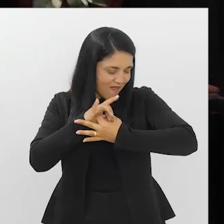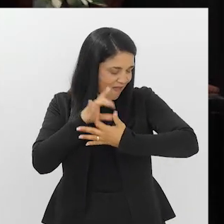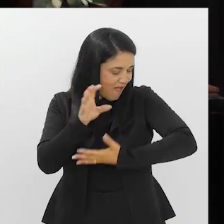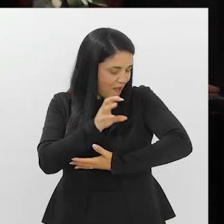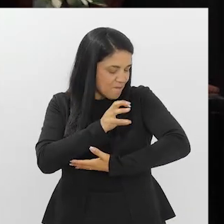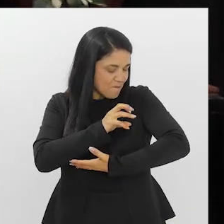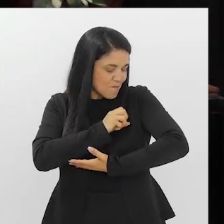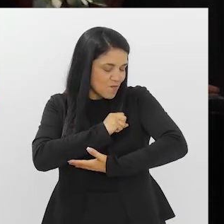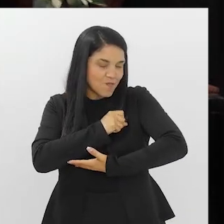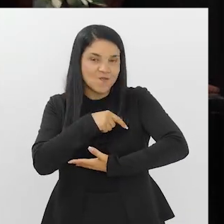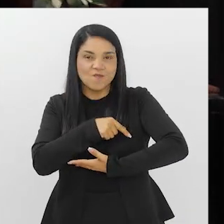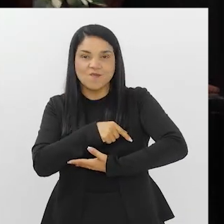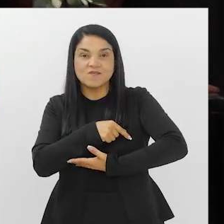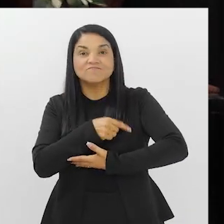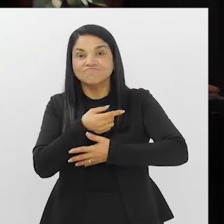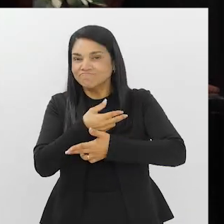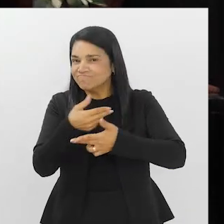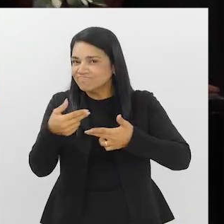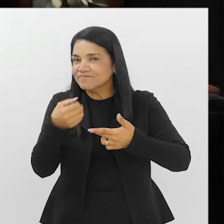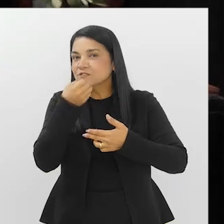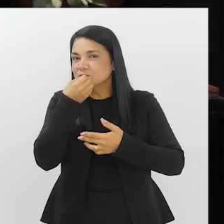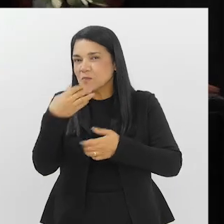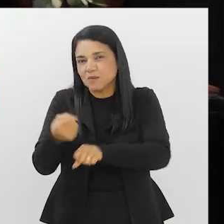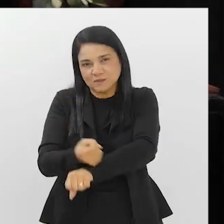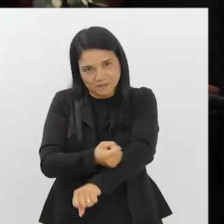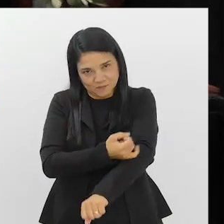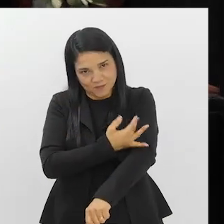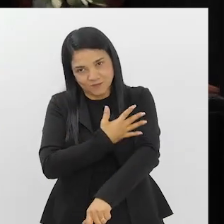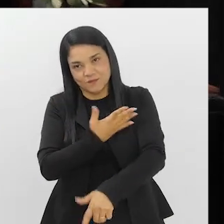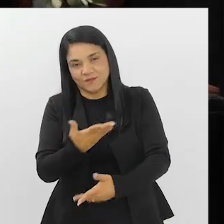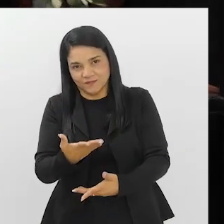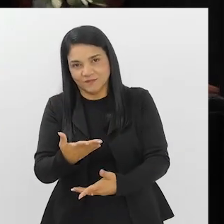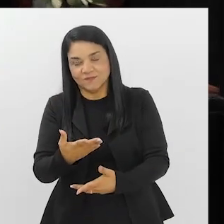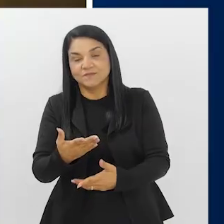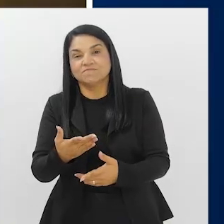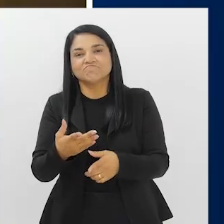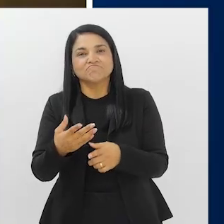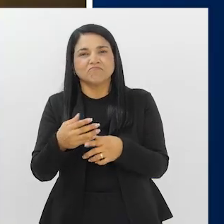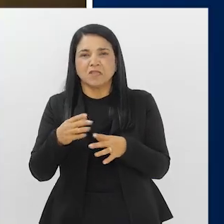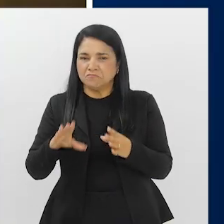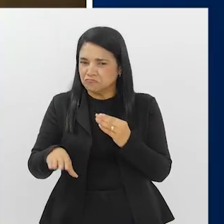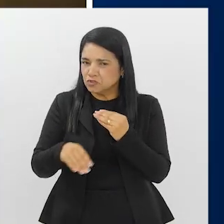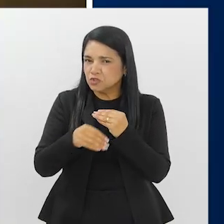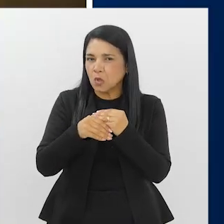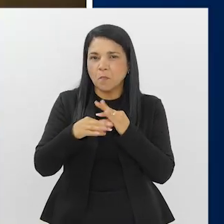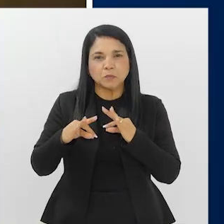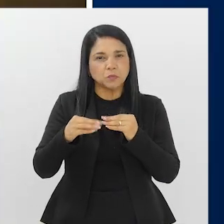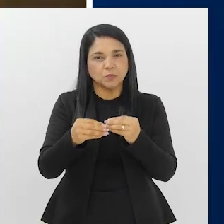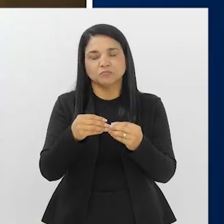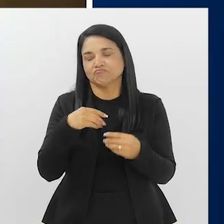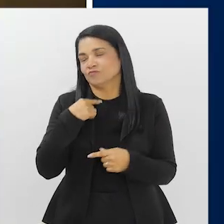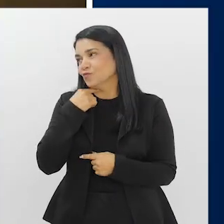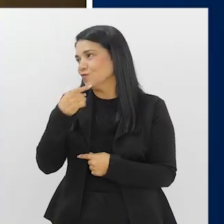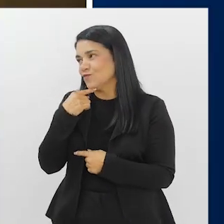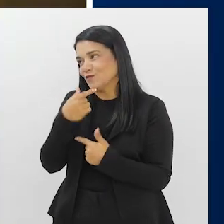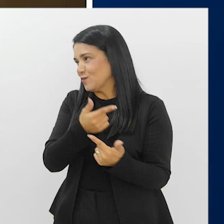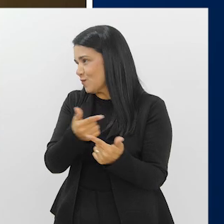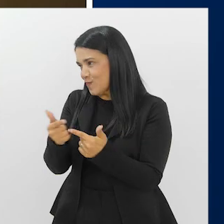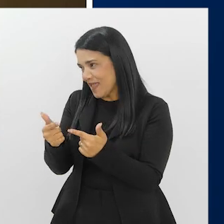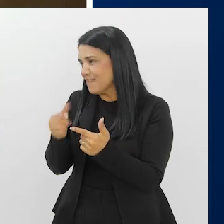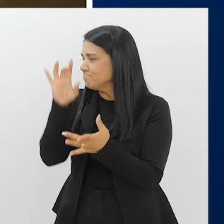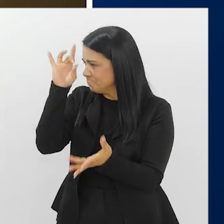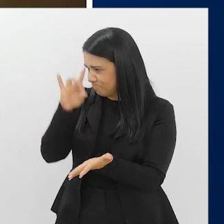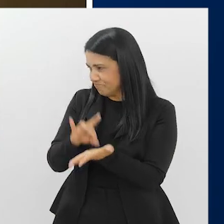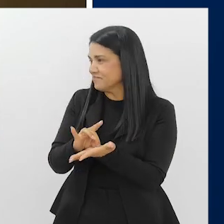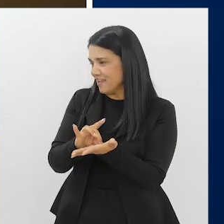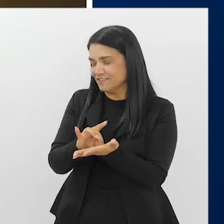incondicional. Então, esse benefício também se soma a todos os outros, né, doutora? Não, isso sem dúvida, isso não tem nem o que dizer,